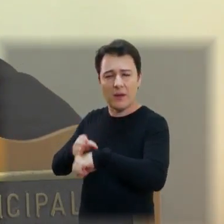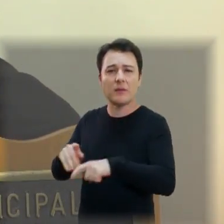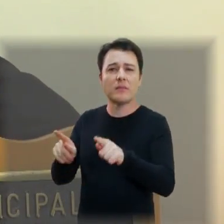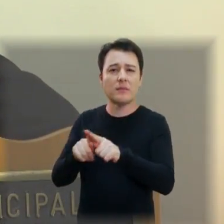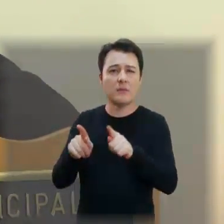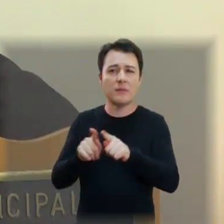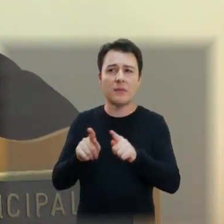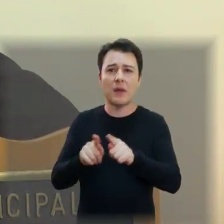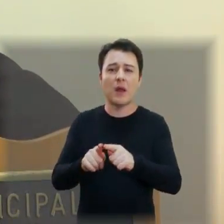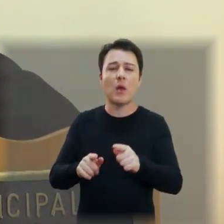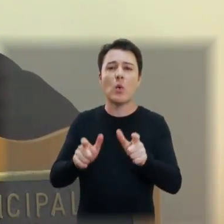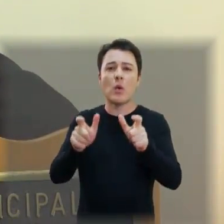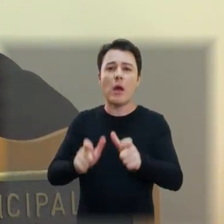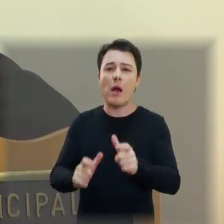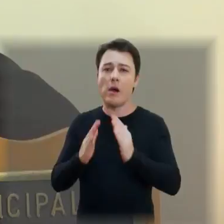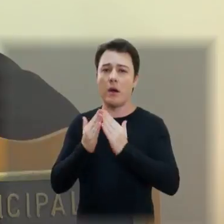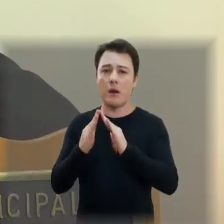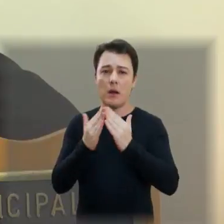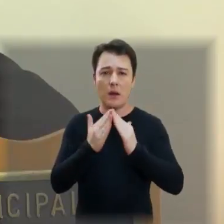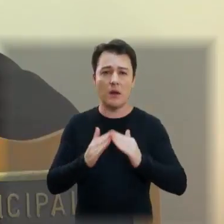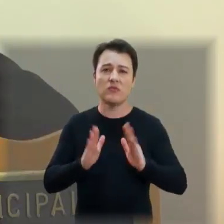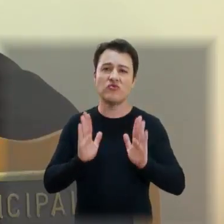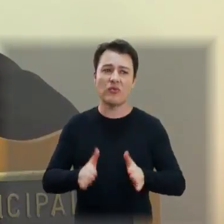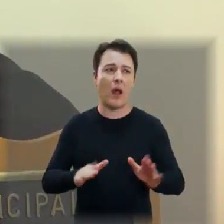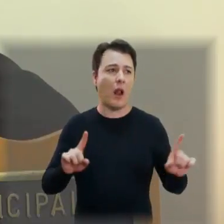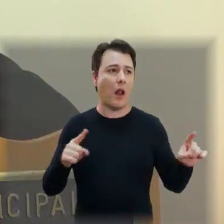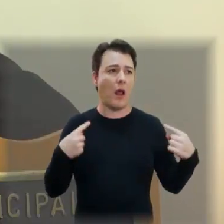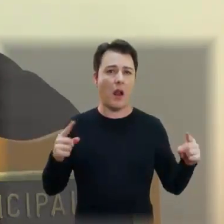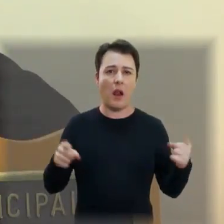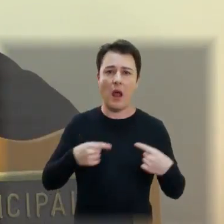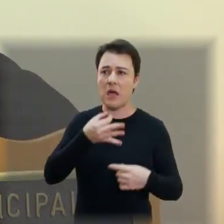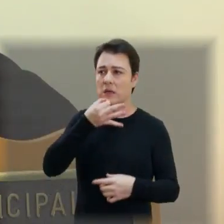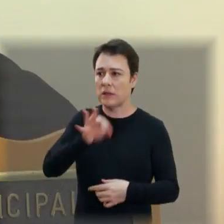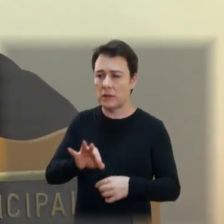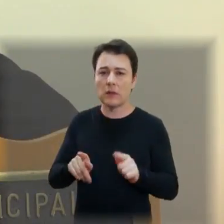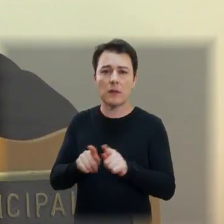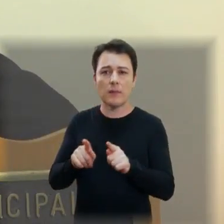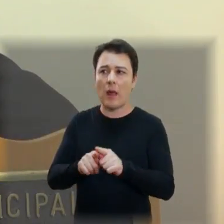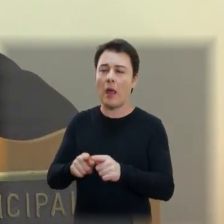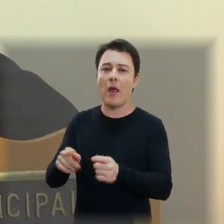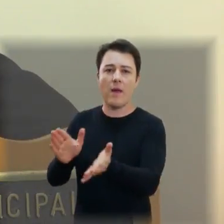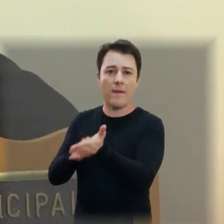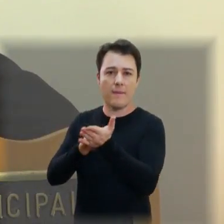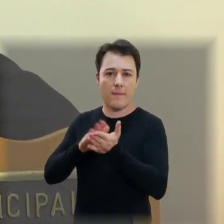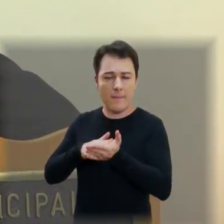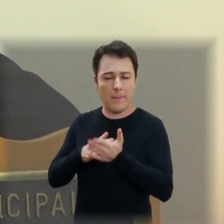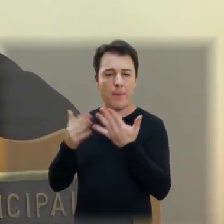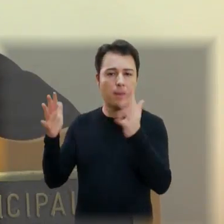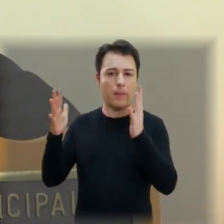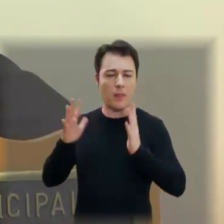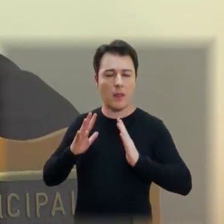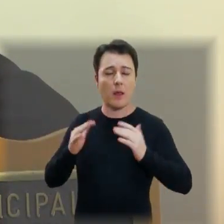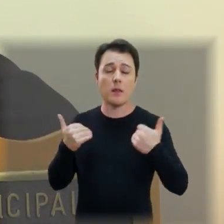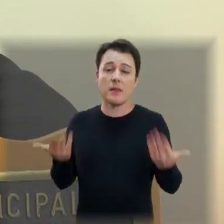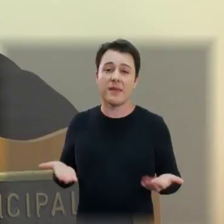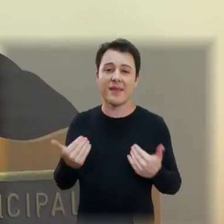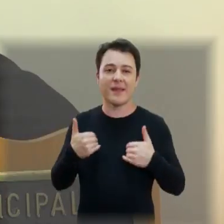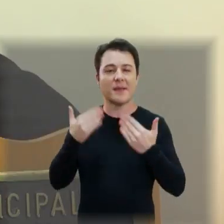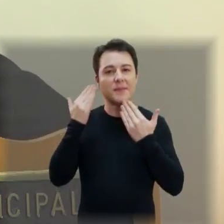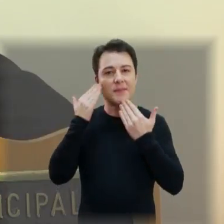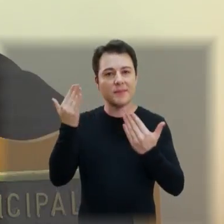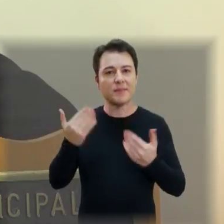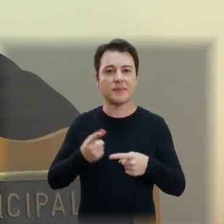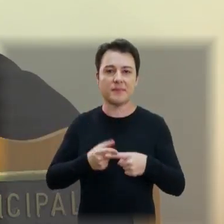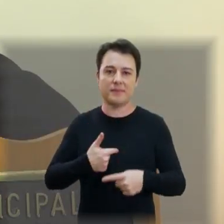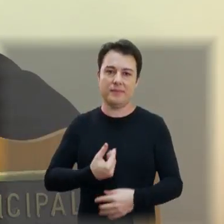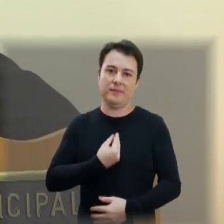periferia, com todas as críticas, elogio, e nós estamos aqui, primeiramente, a Deus agradecendo por nós estar